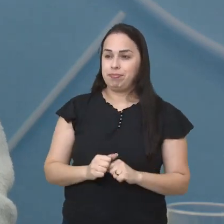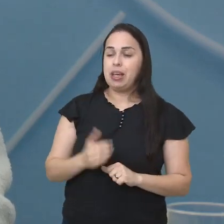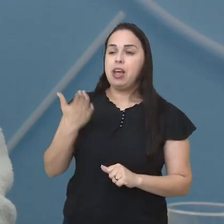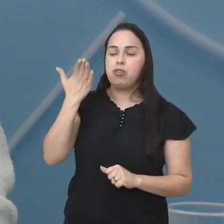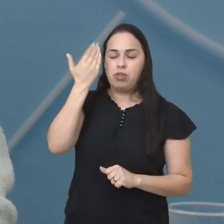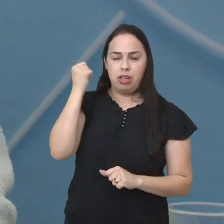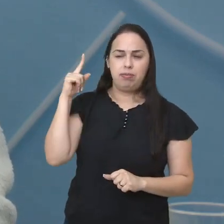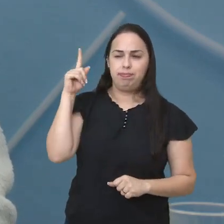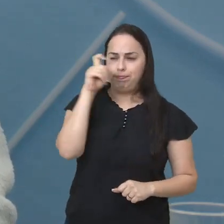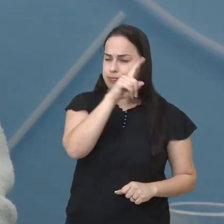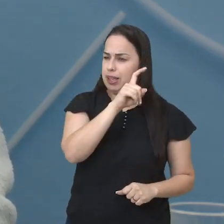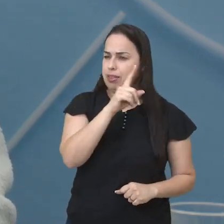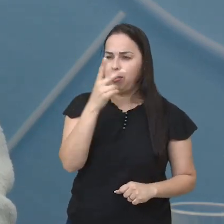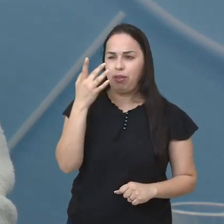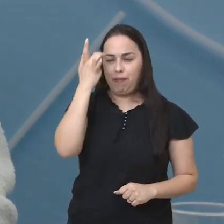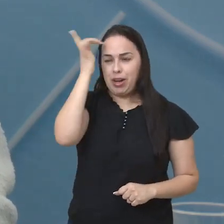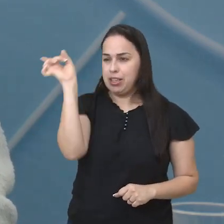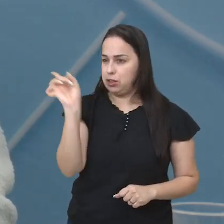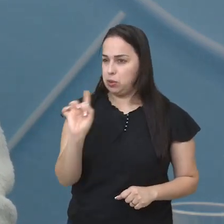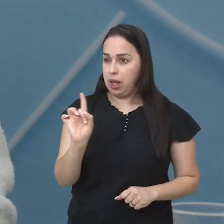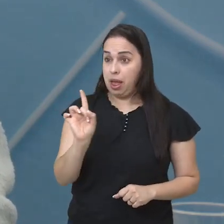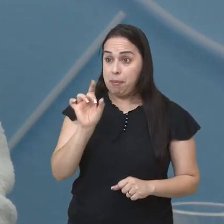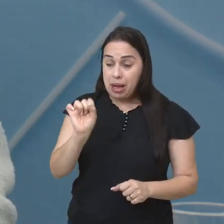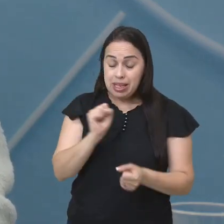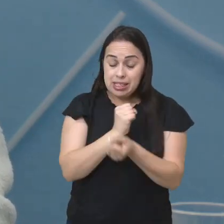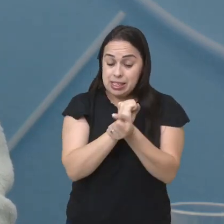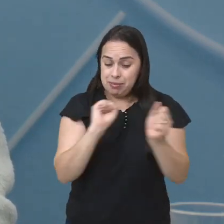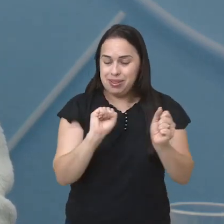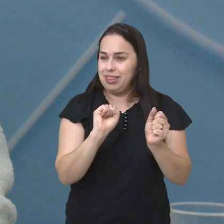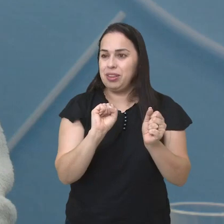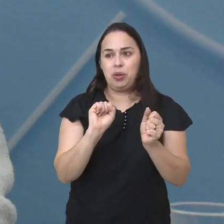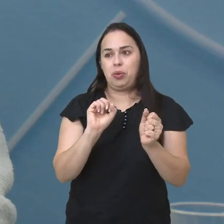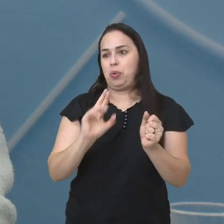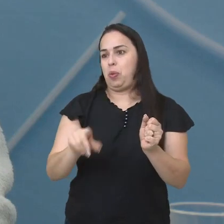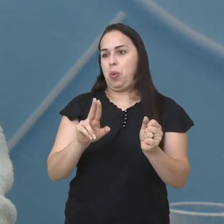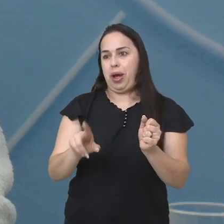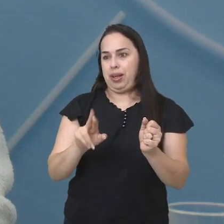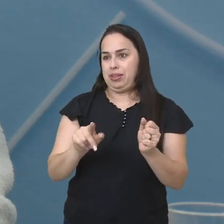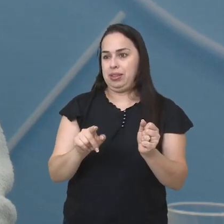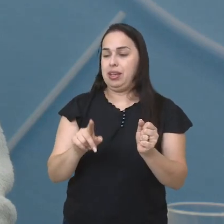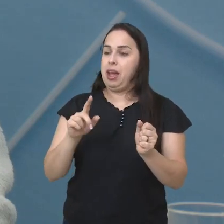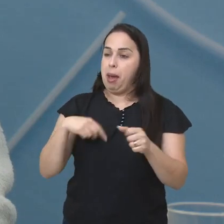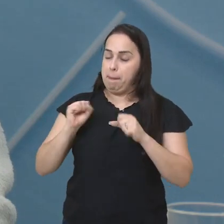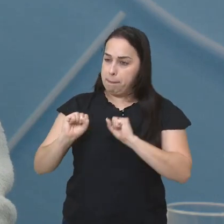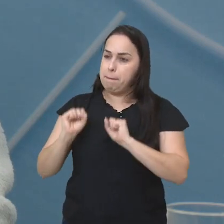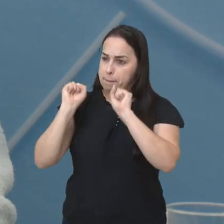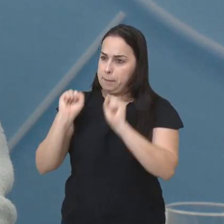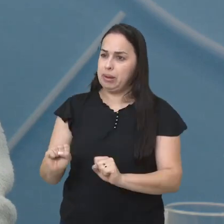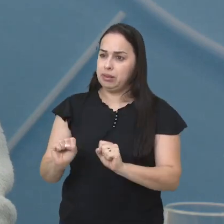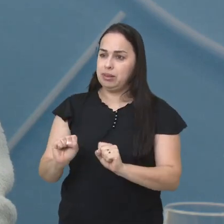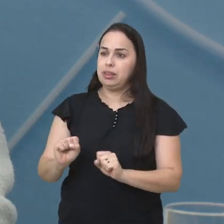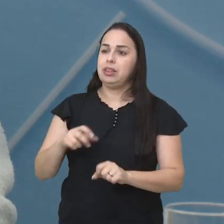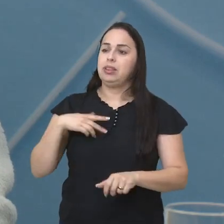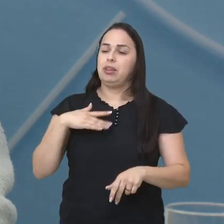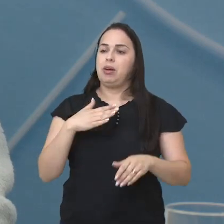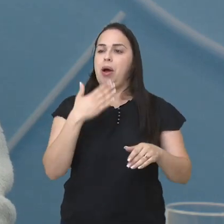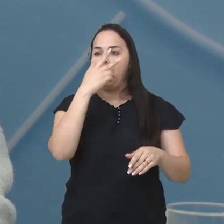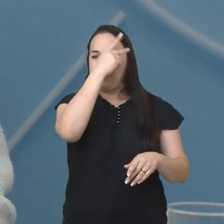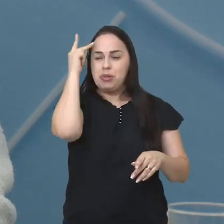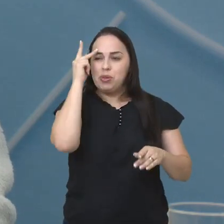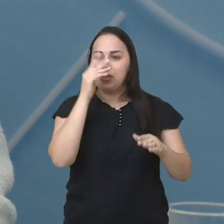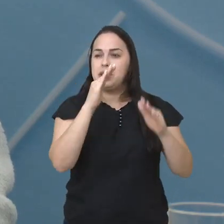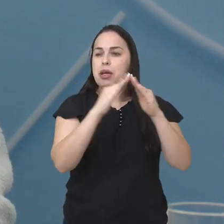que é difícil, né, mas não impossível. Mas muita coisa, eu acho que a população da periferia, o